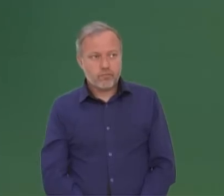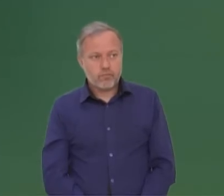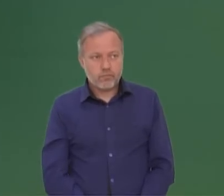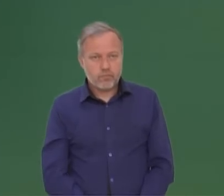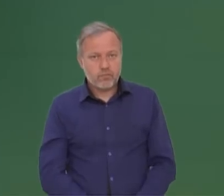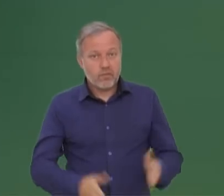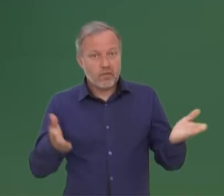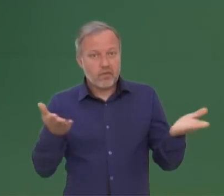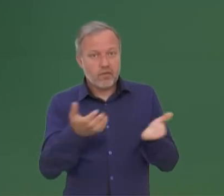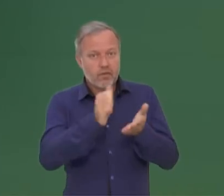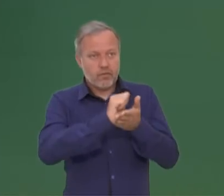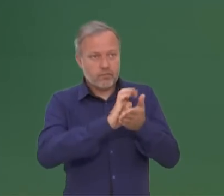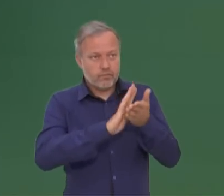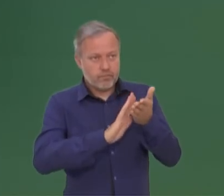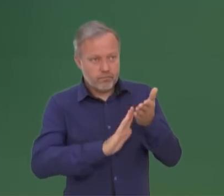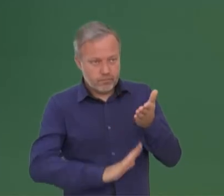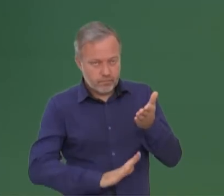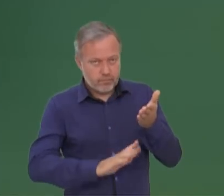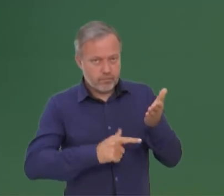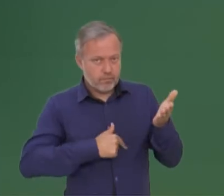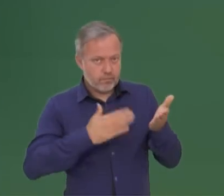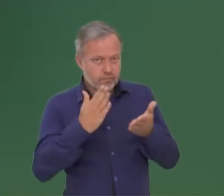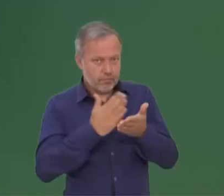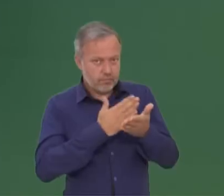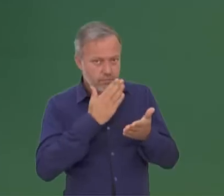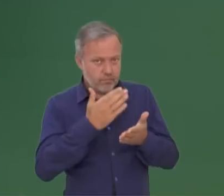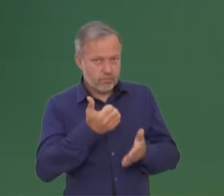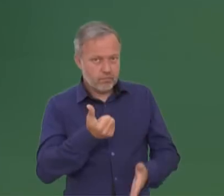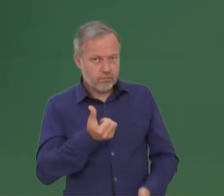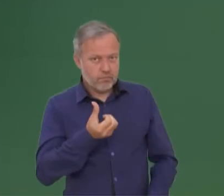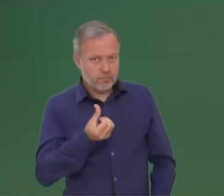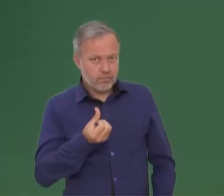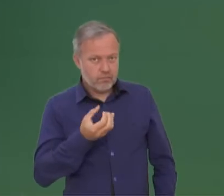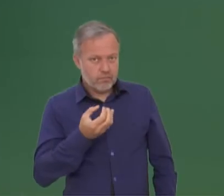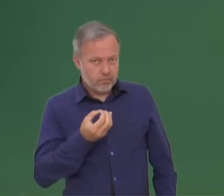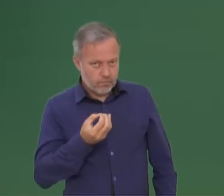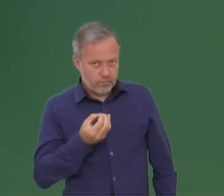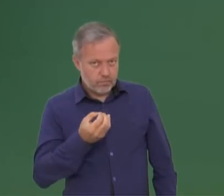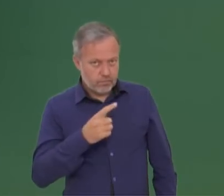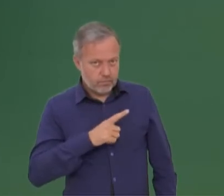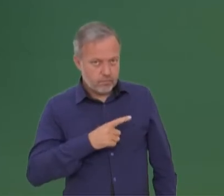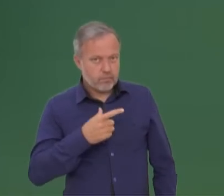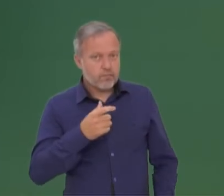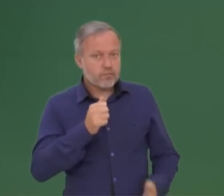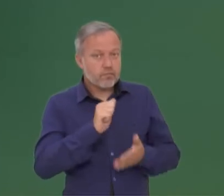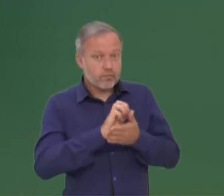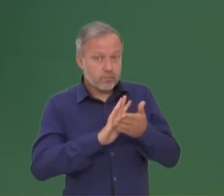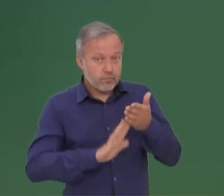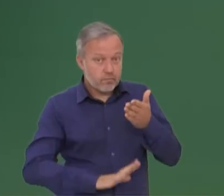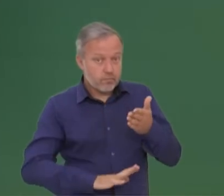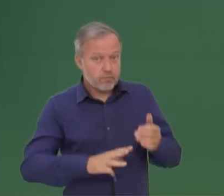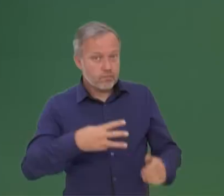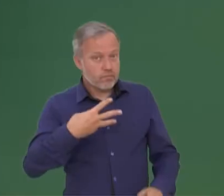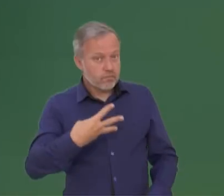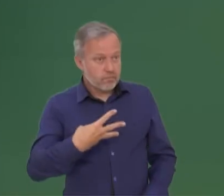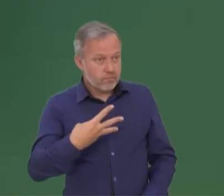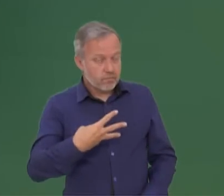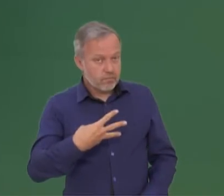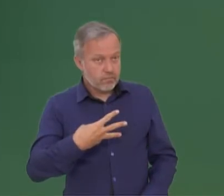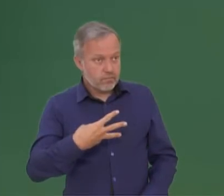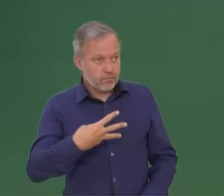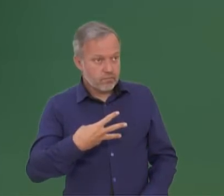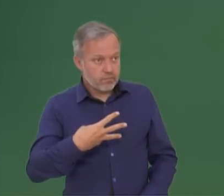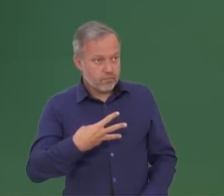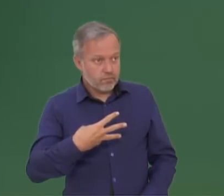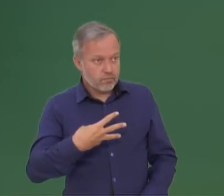vocês? Atividades do nosso livro. Então na página 160 tem o exercício 3, que aborda esse conteúdo que a gente trabalhou